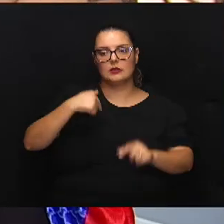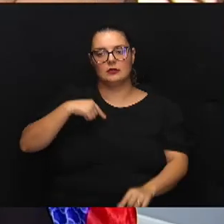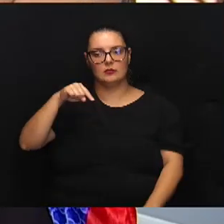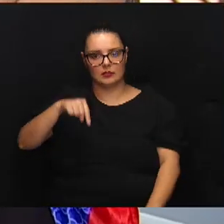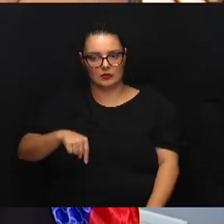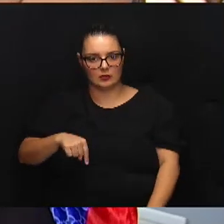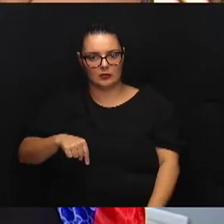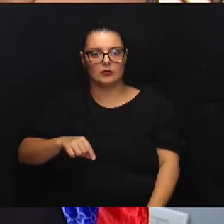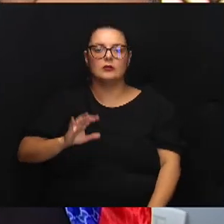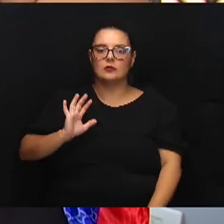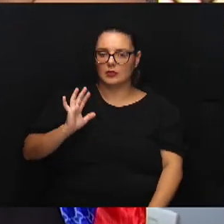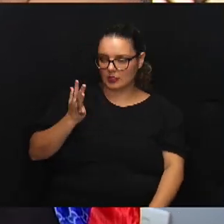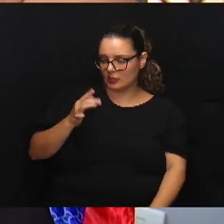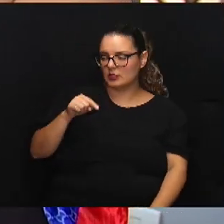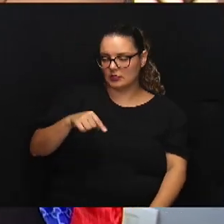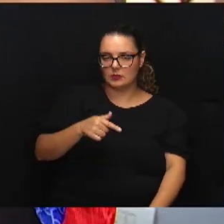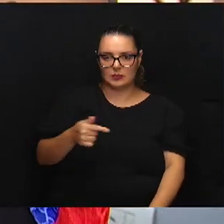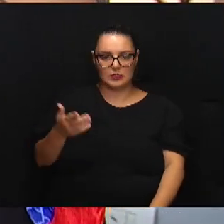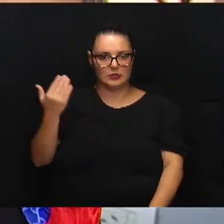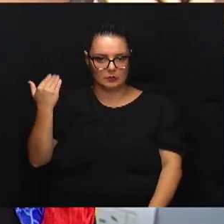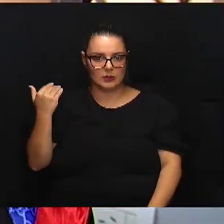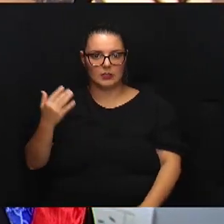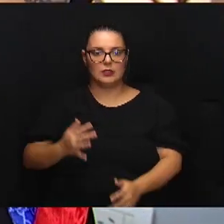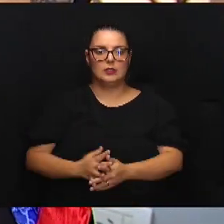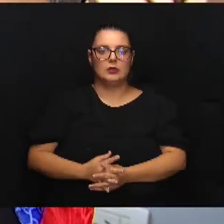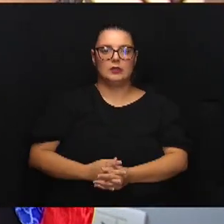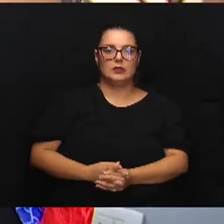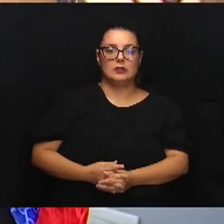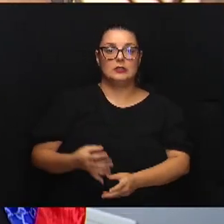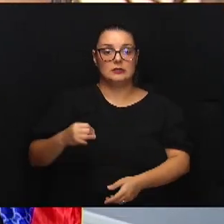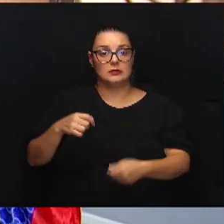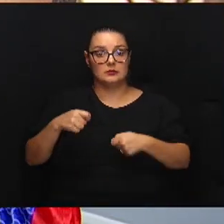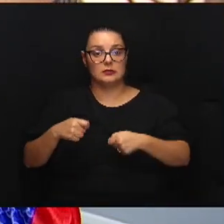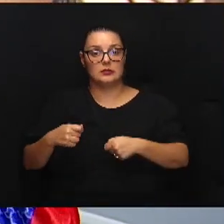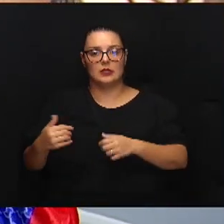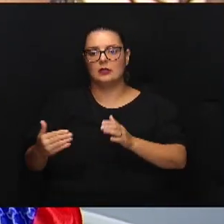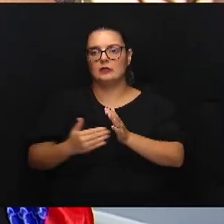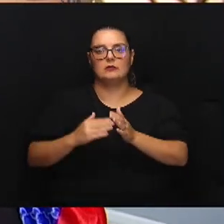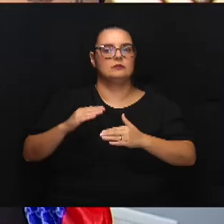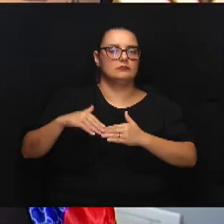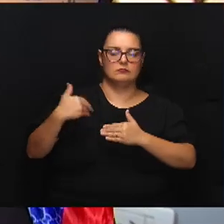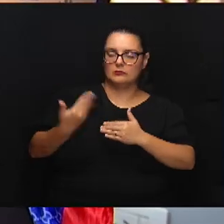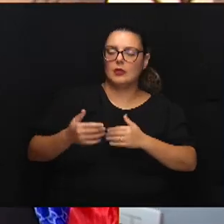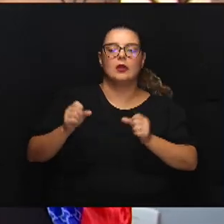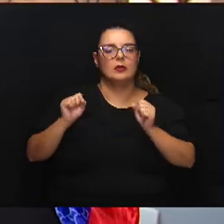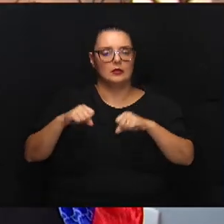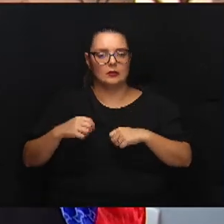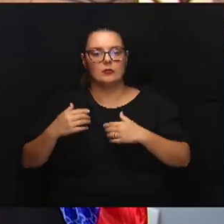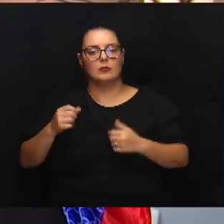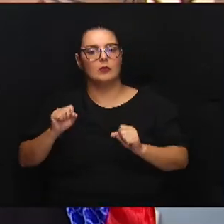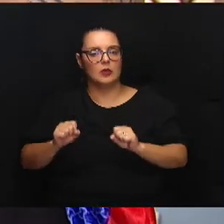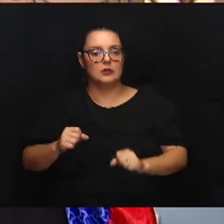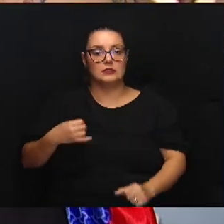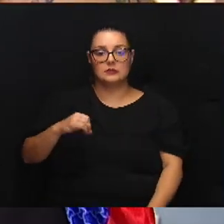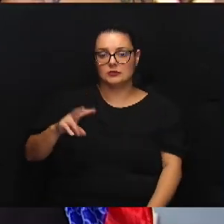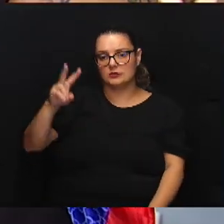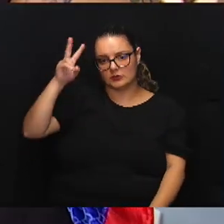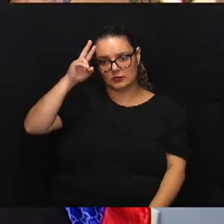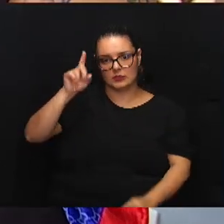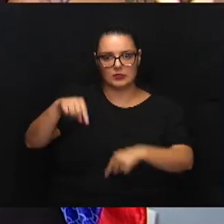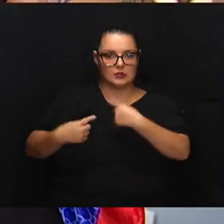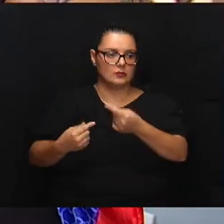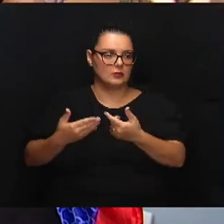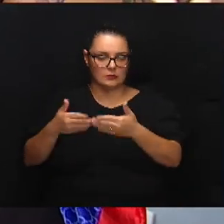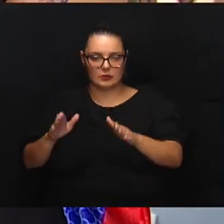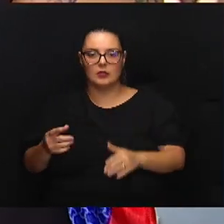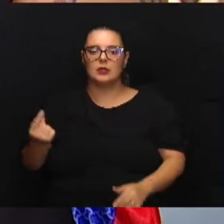que aconteceu já essa semana que passou. Se eu precisar ficar mais até tarde, eu também fico. Se eu precisar vir numa segunda que o outro salão não abria,